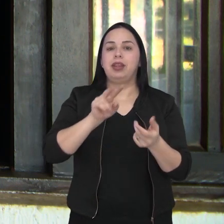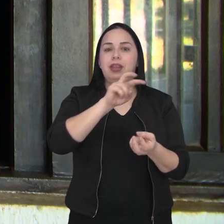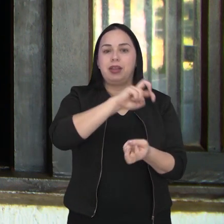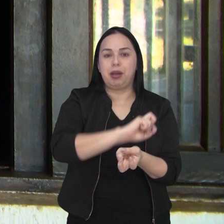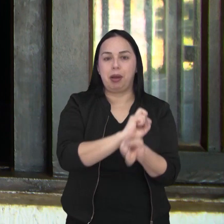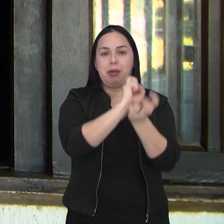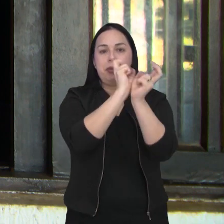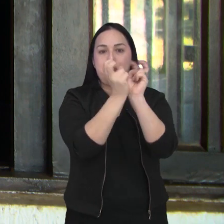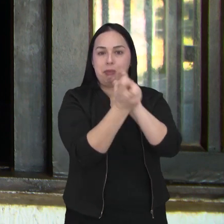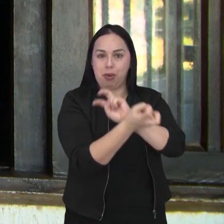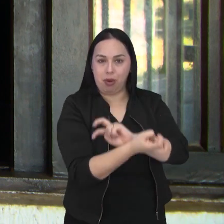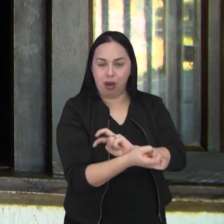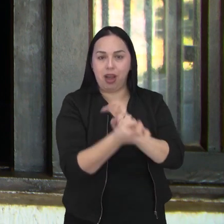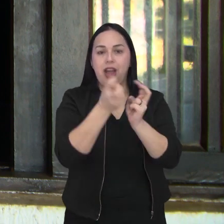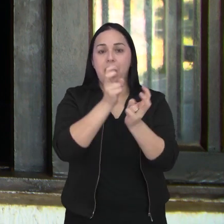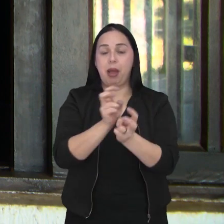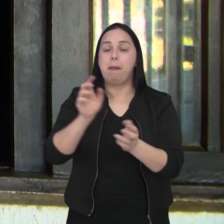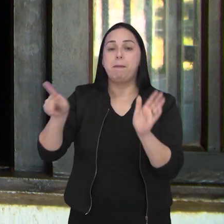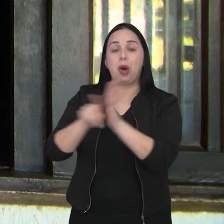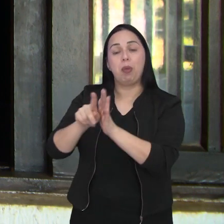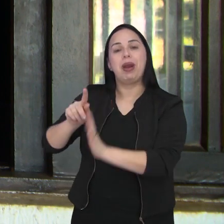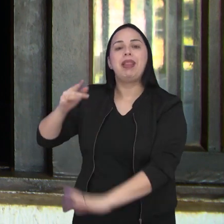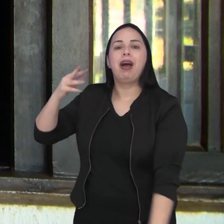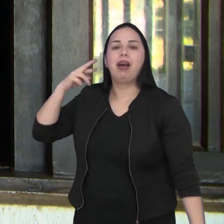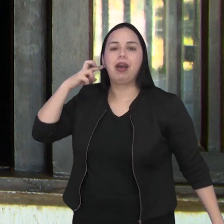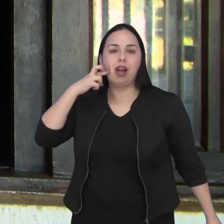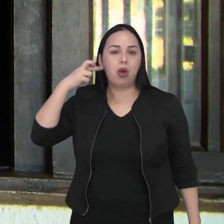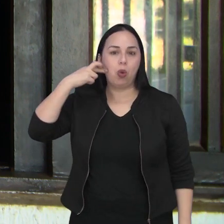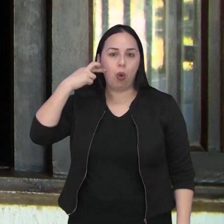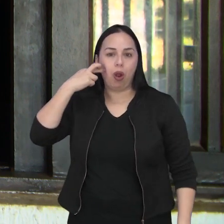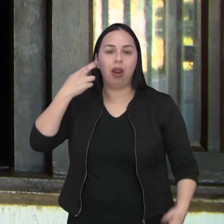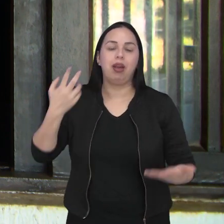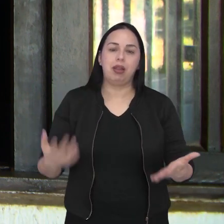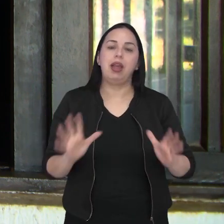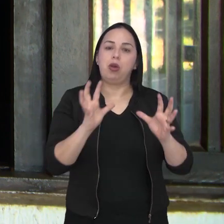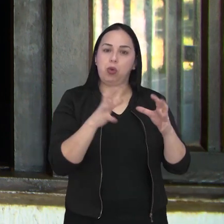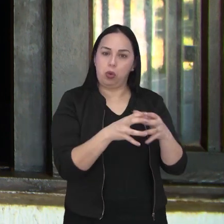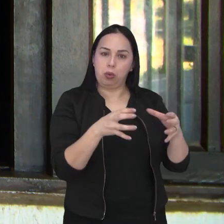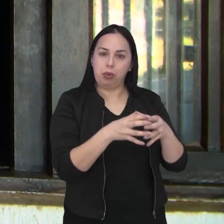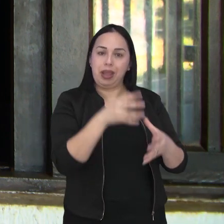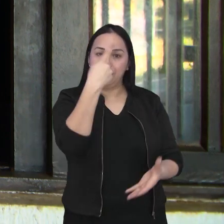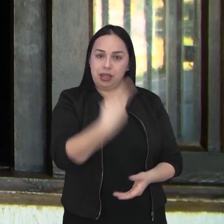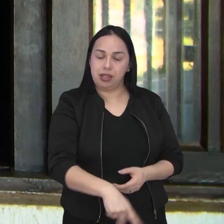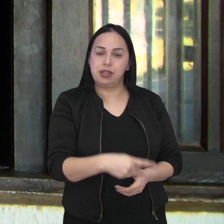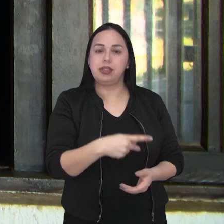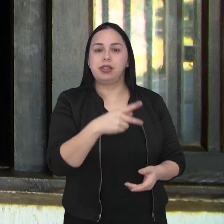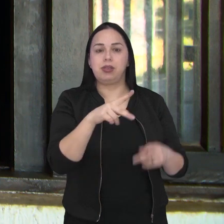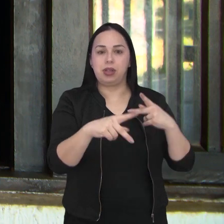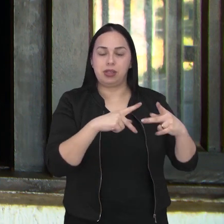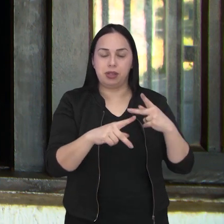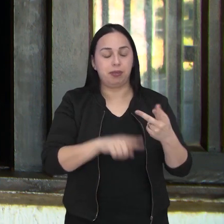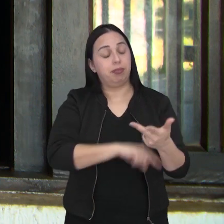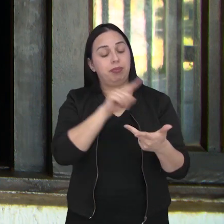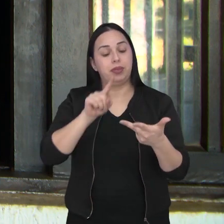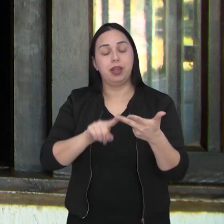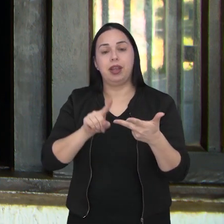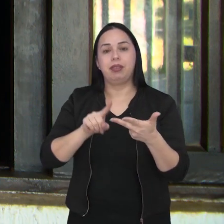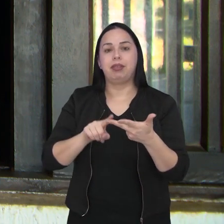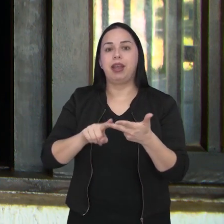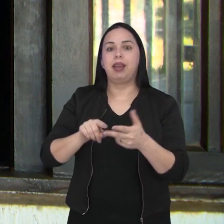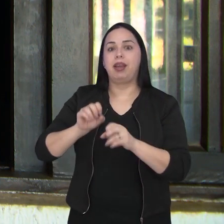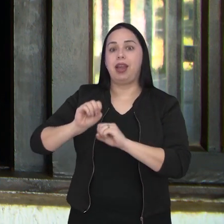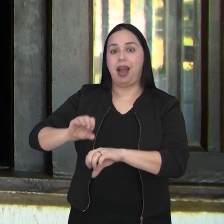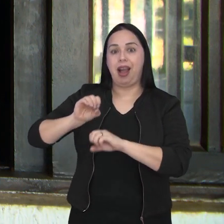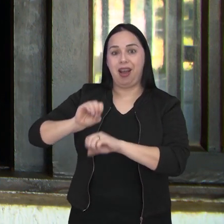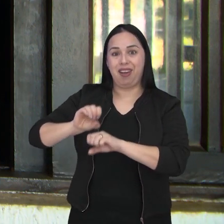mas a gente também tem aulas de capoeira angola pelos Angoleiros do Sertão, que é o núcleo aqui de São José dos